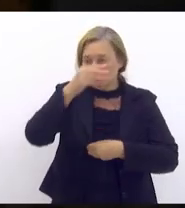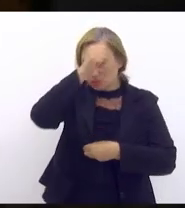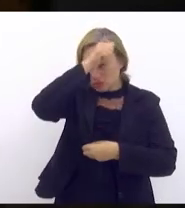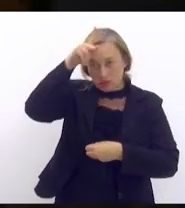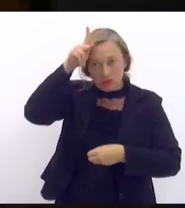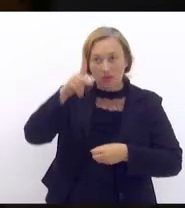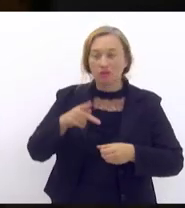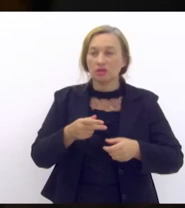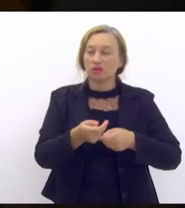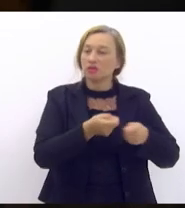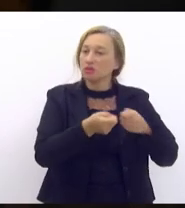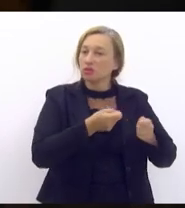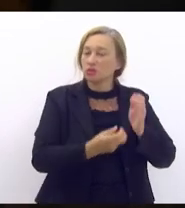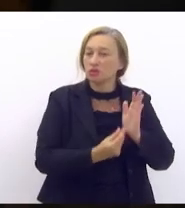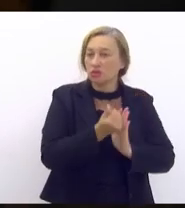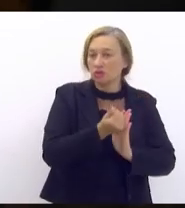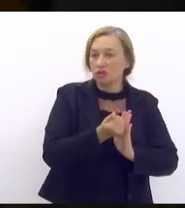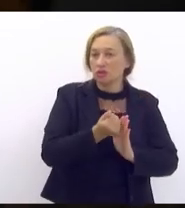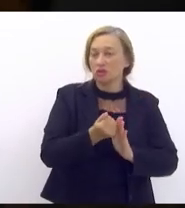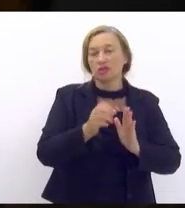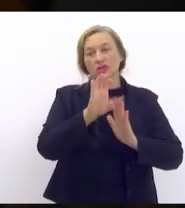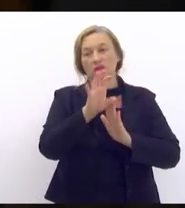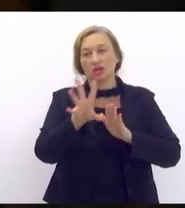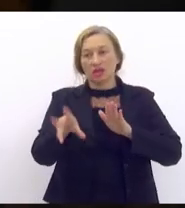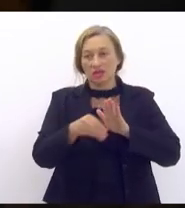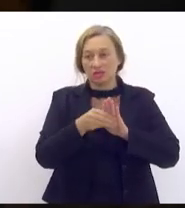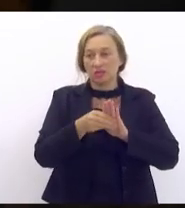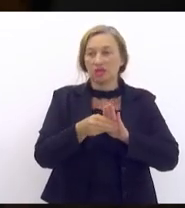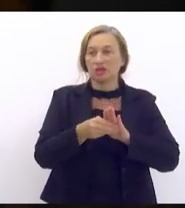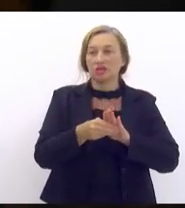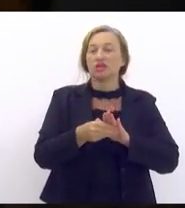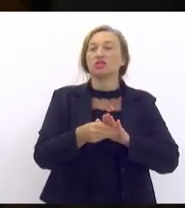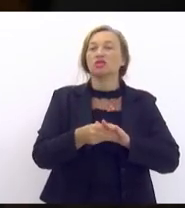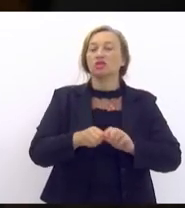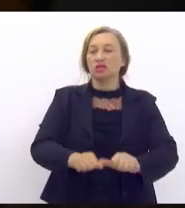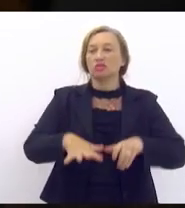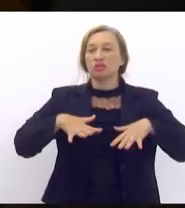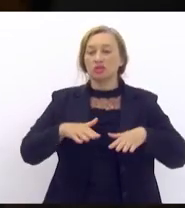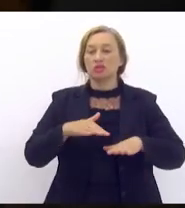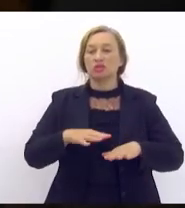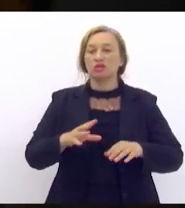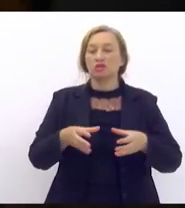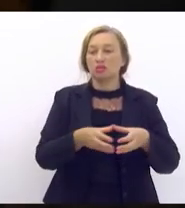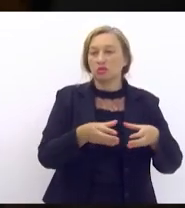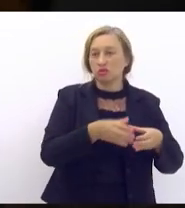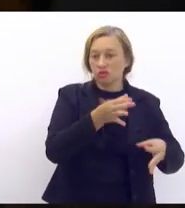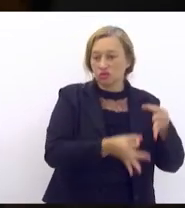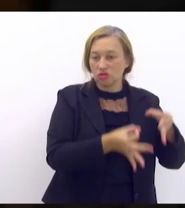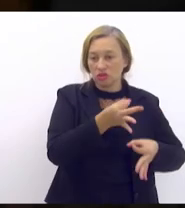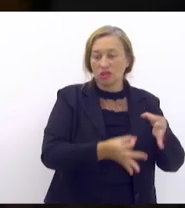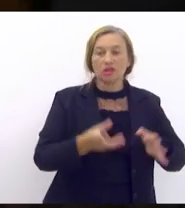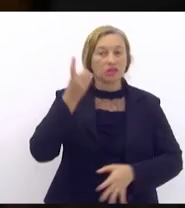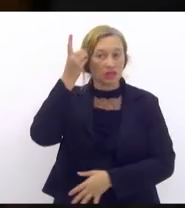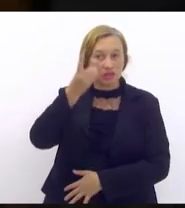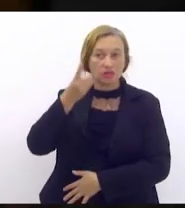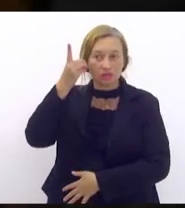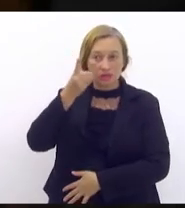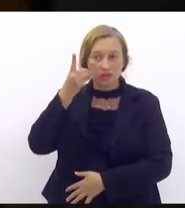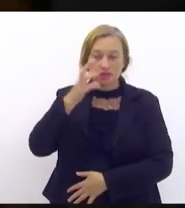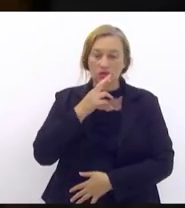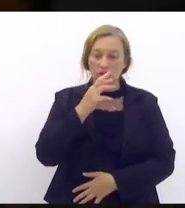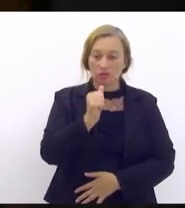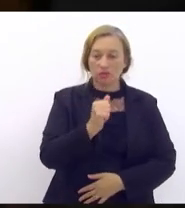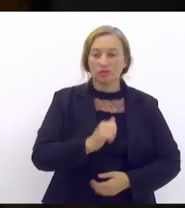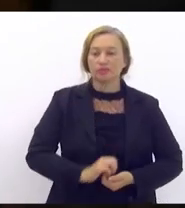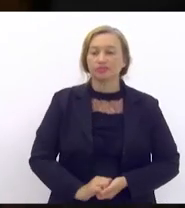Fiscalização Financeira e Controle, as emendas de plenário. Para emitir parecer pela Comissão de Constituição e Justiça, deputado